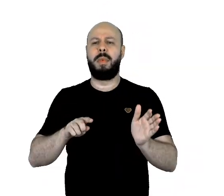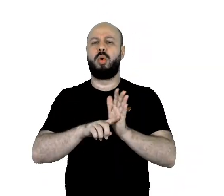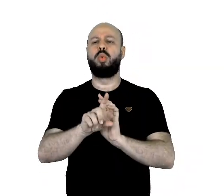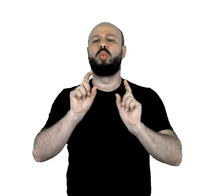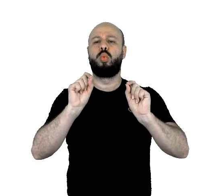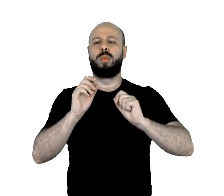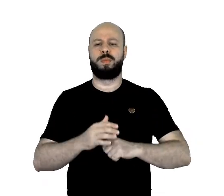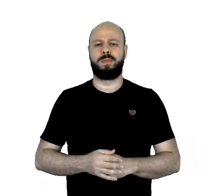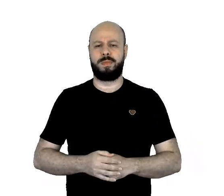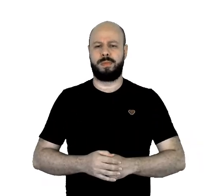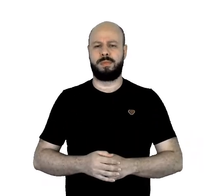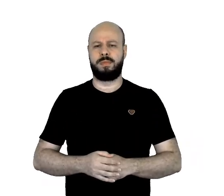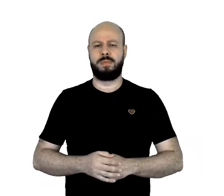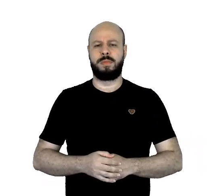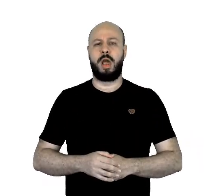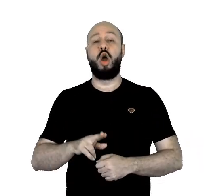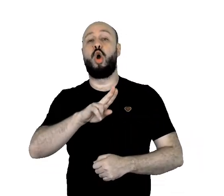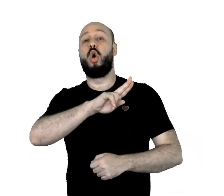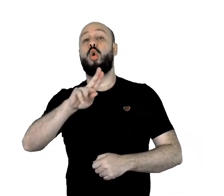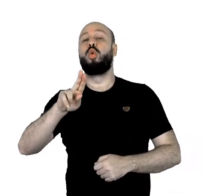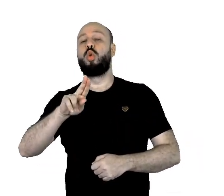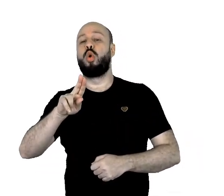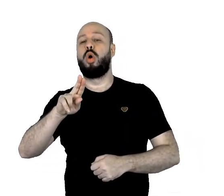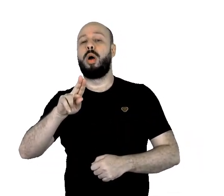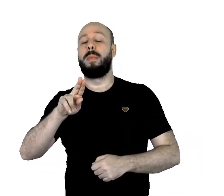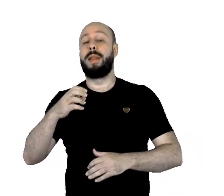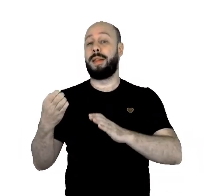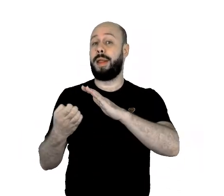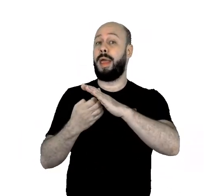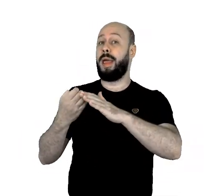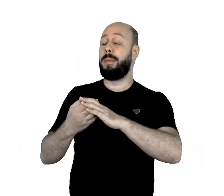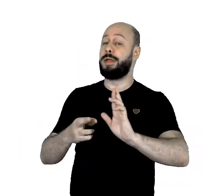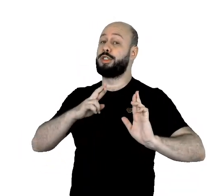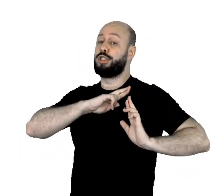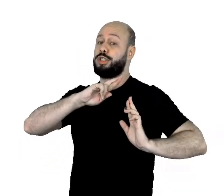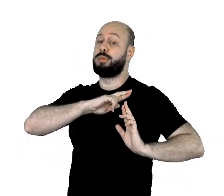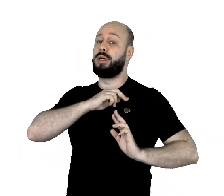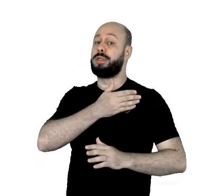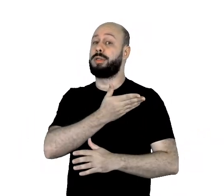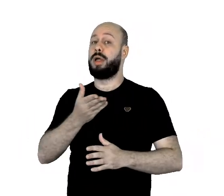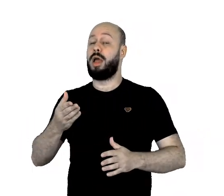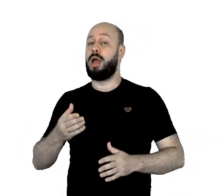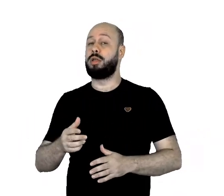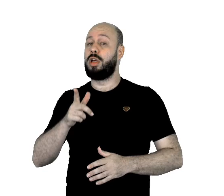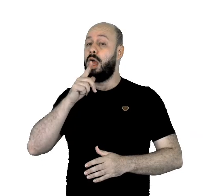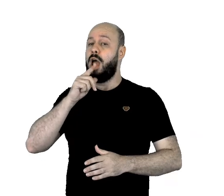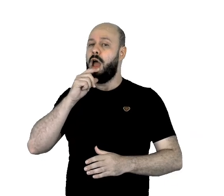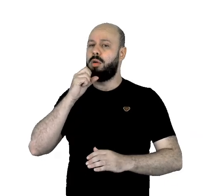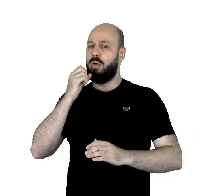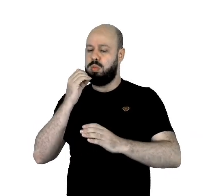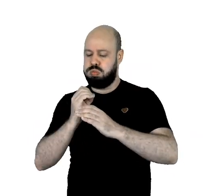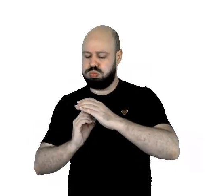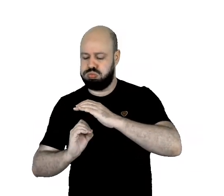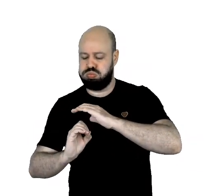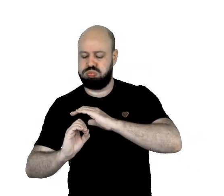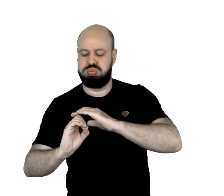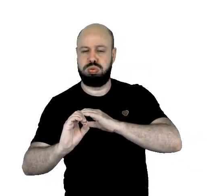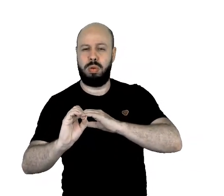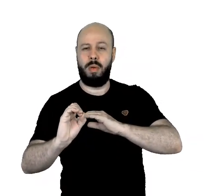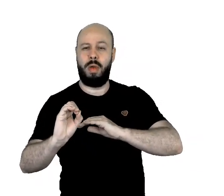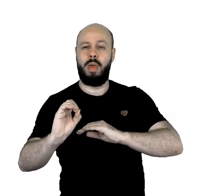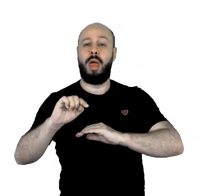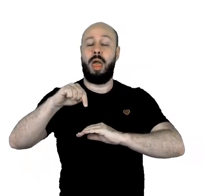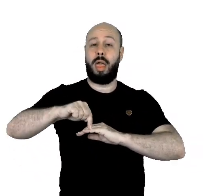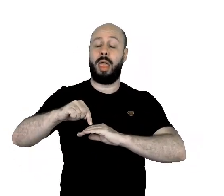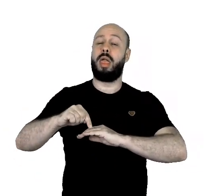seguinte: qual é o nome da empresa responsável pelo abastecimento de água no estado